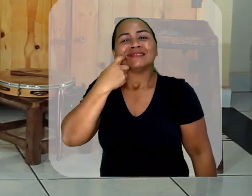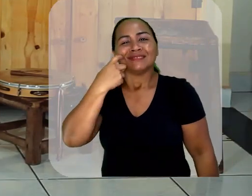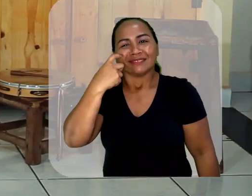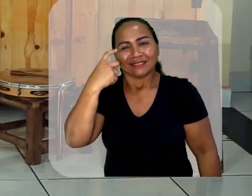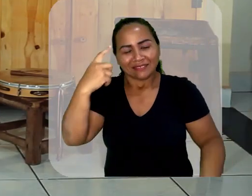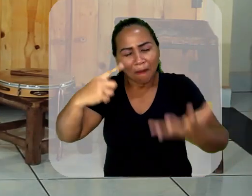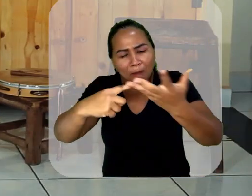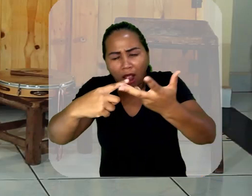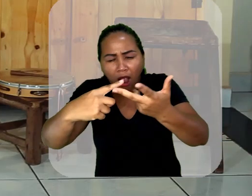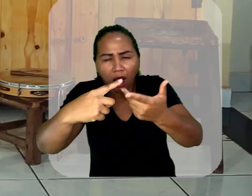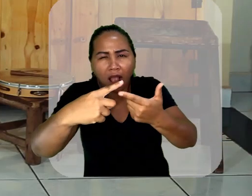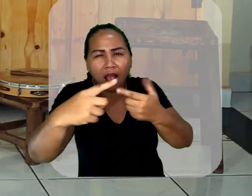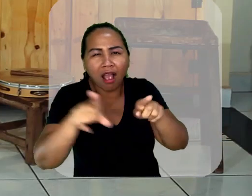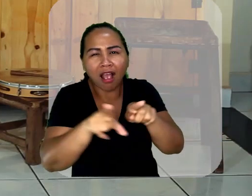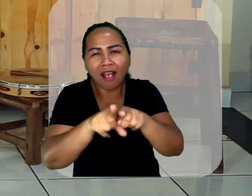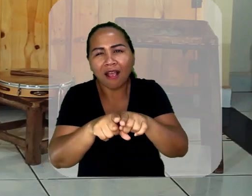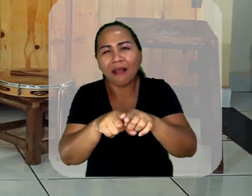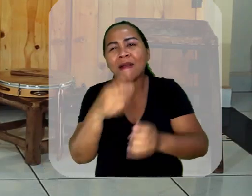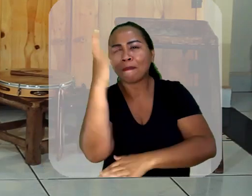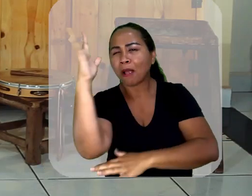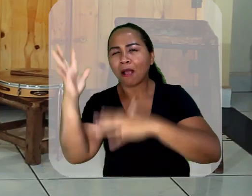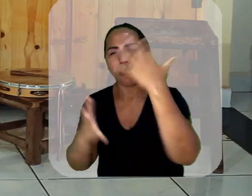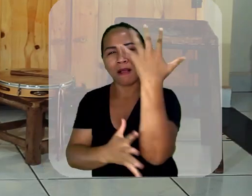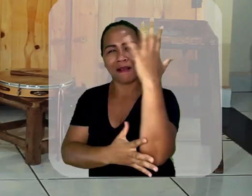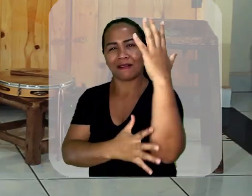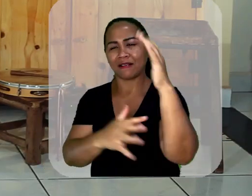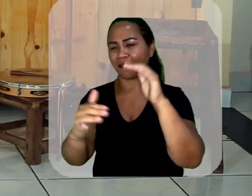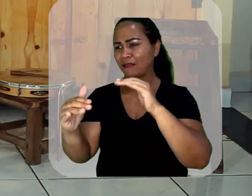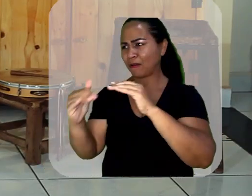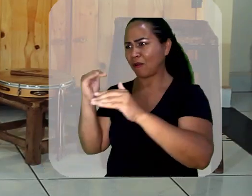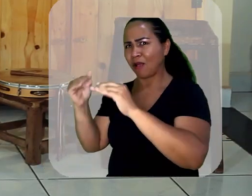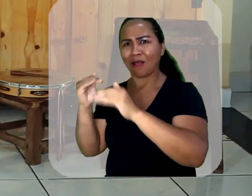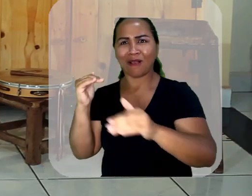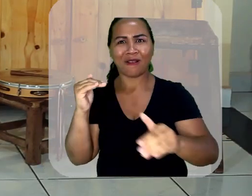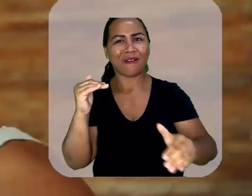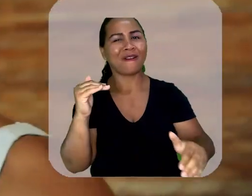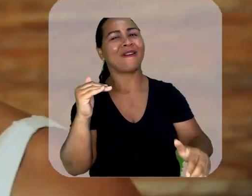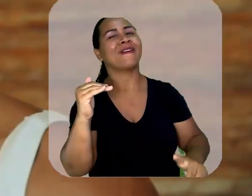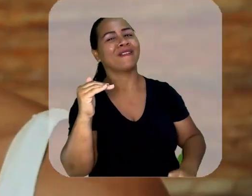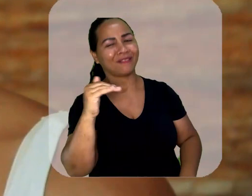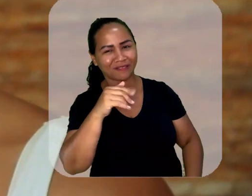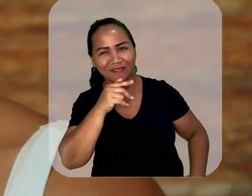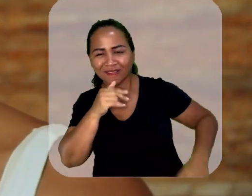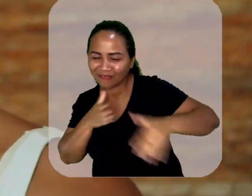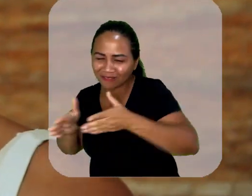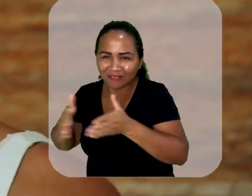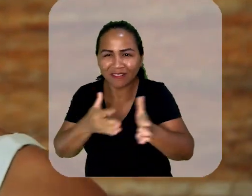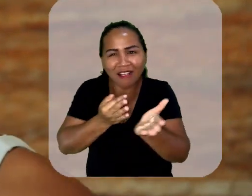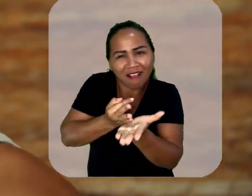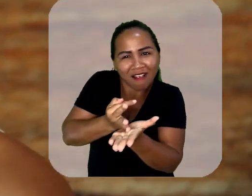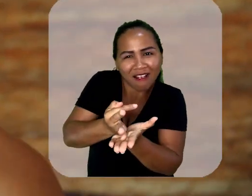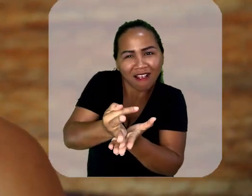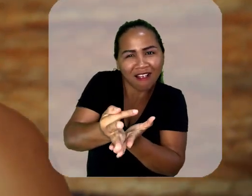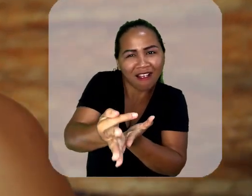tucunaretial e um matagal que é sem igual, riacho do